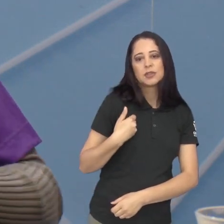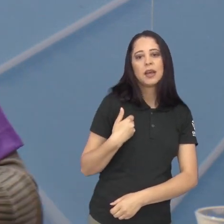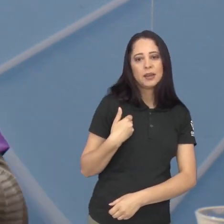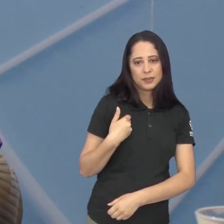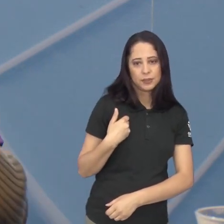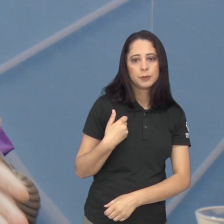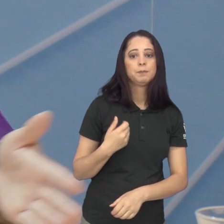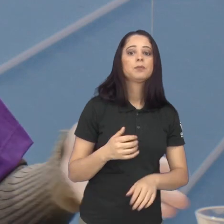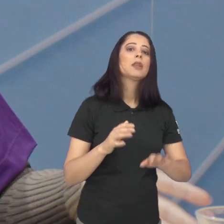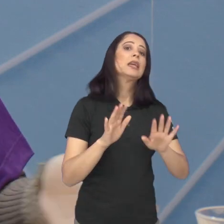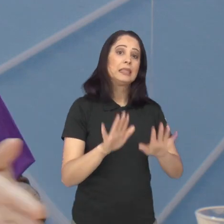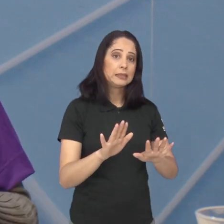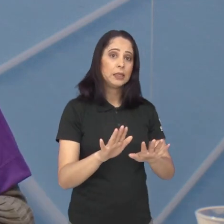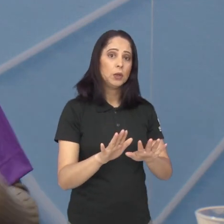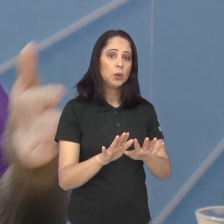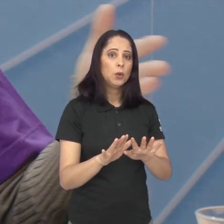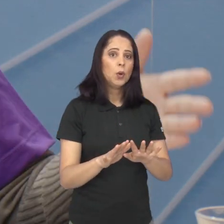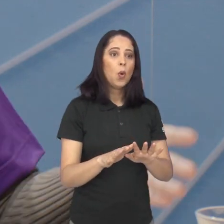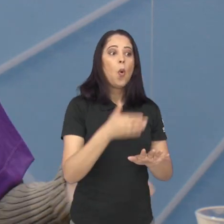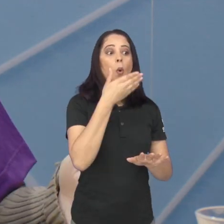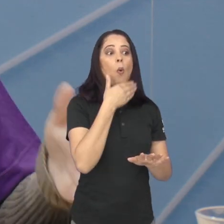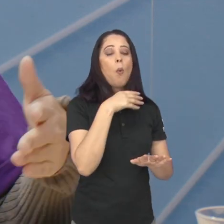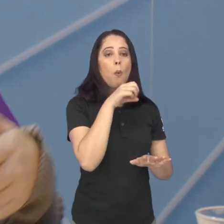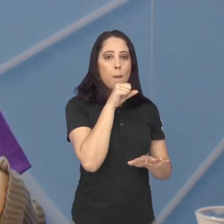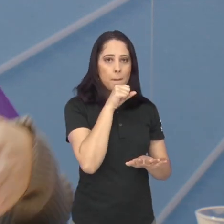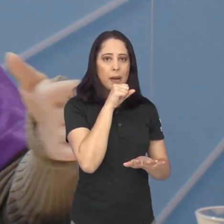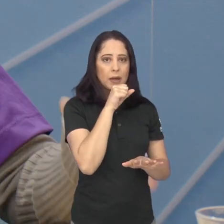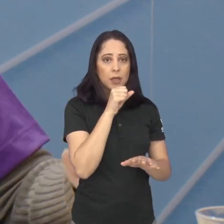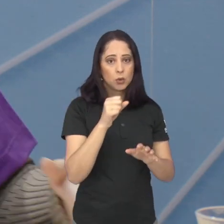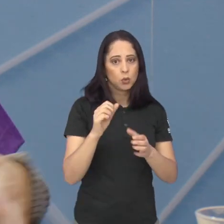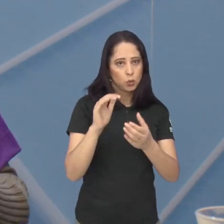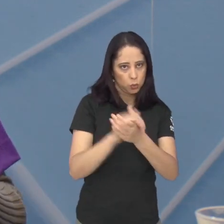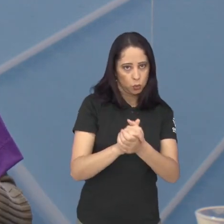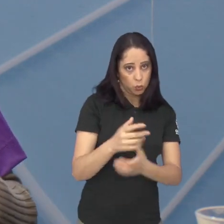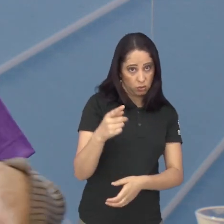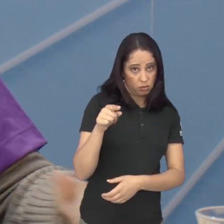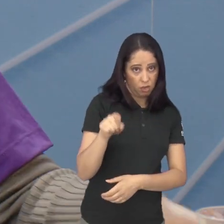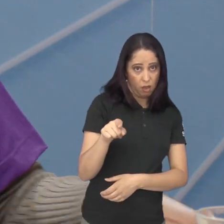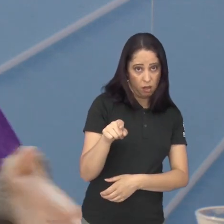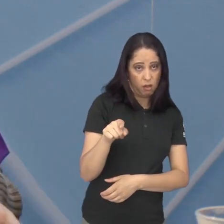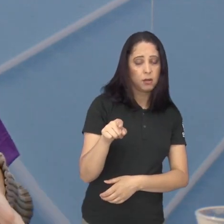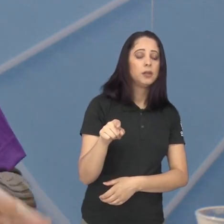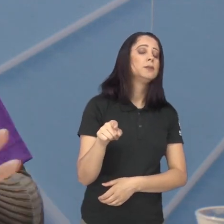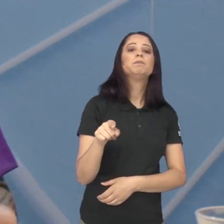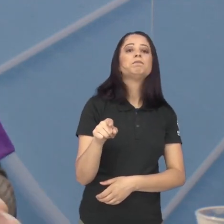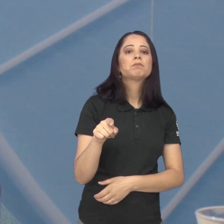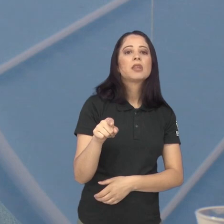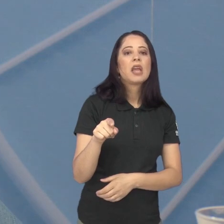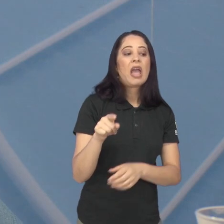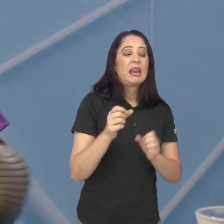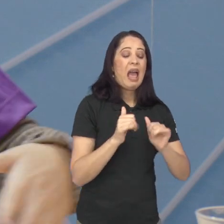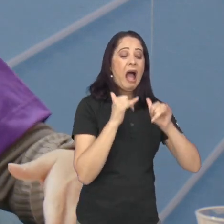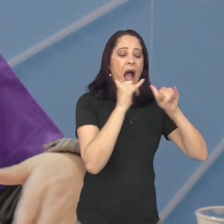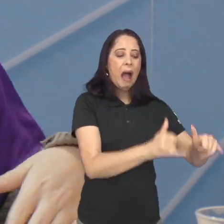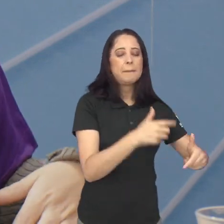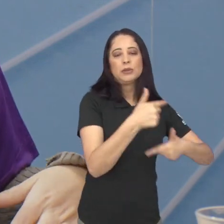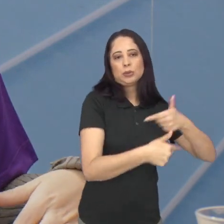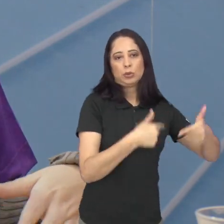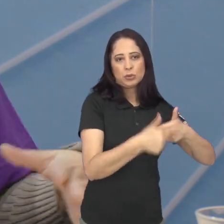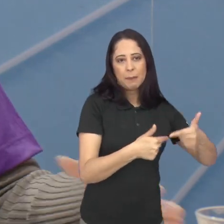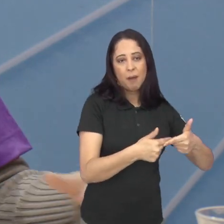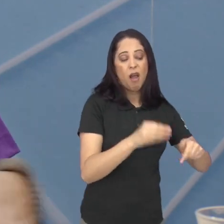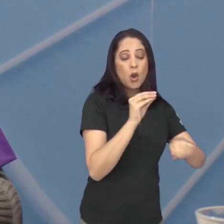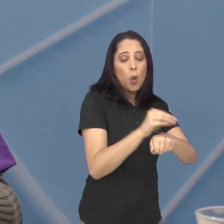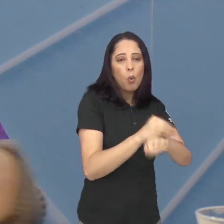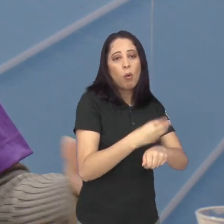pai, nesse caso, abdicou e hoje ele trabalha em função da criança. Quando a criança não precisa, ele consegue